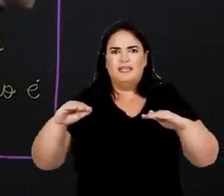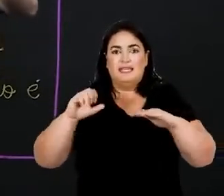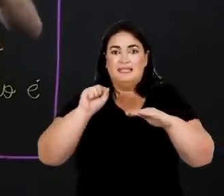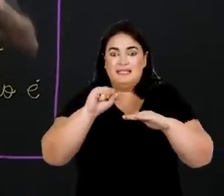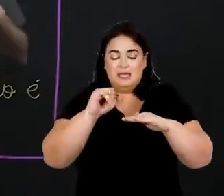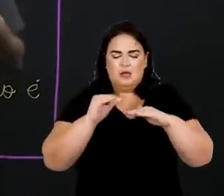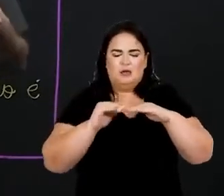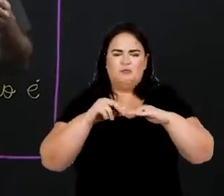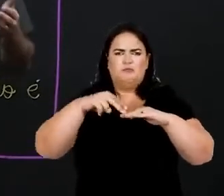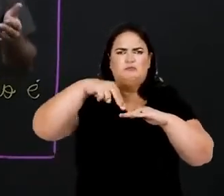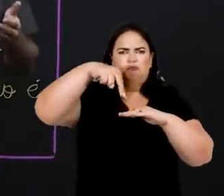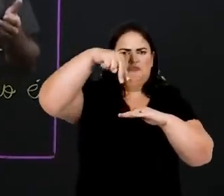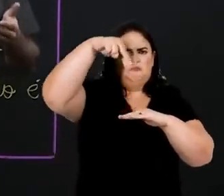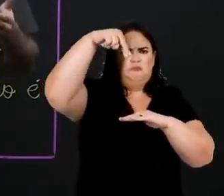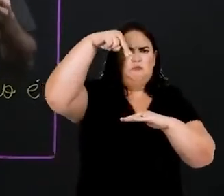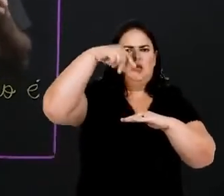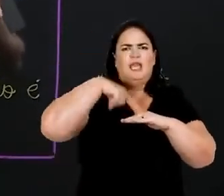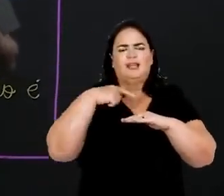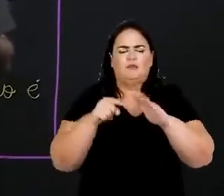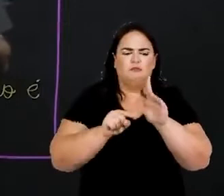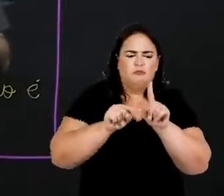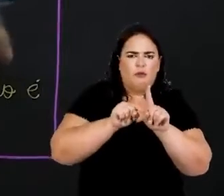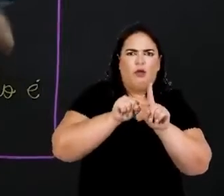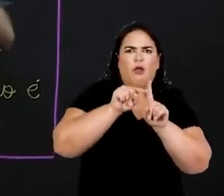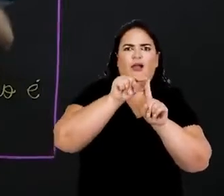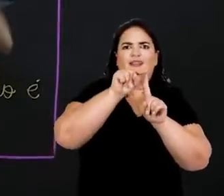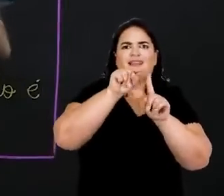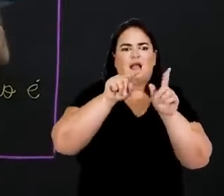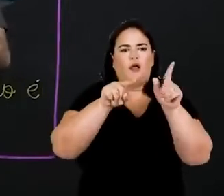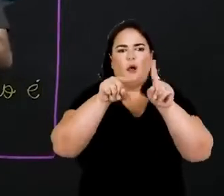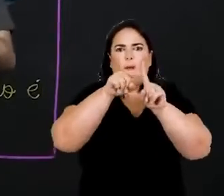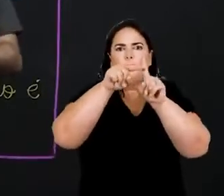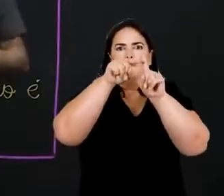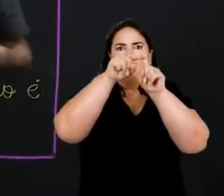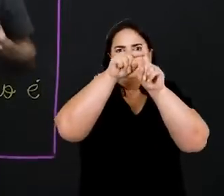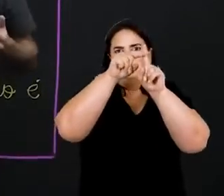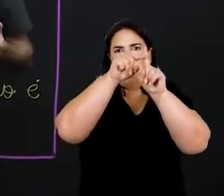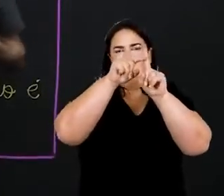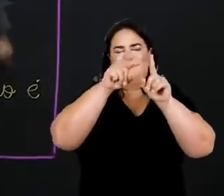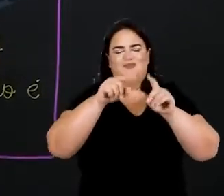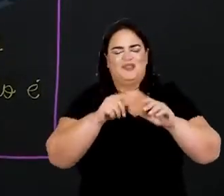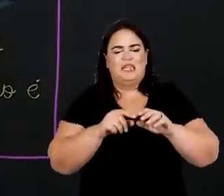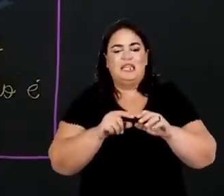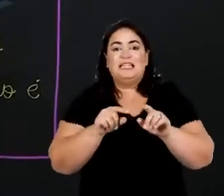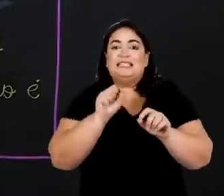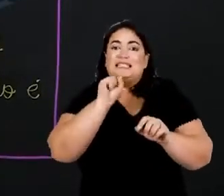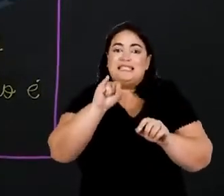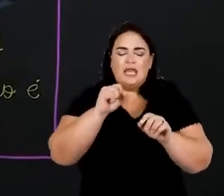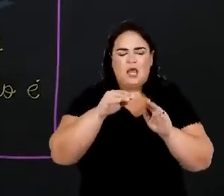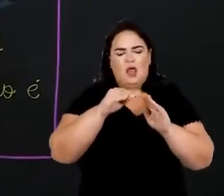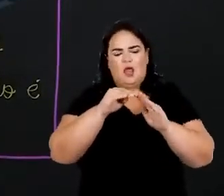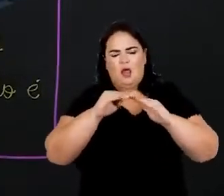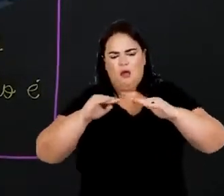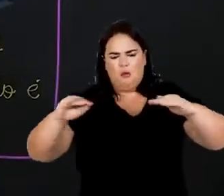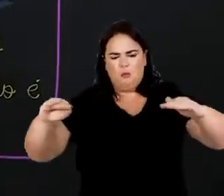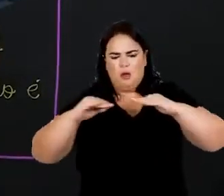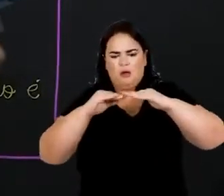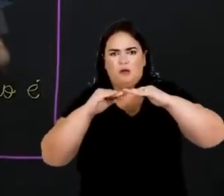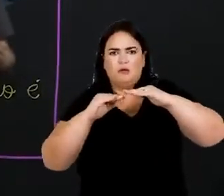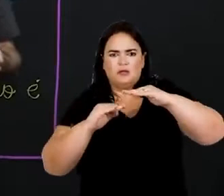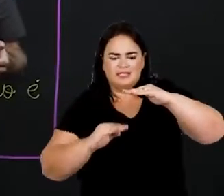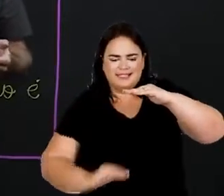se eu subo aí os valores são positivos se eu desço a gente considera as